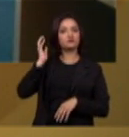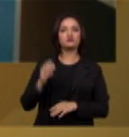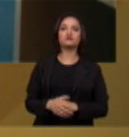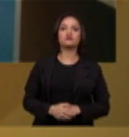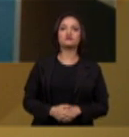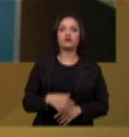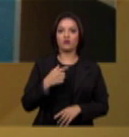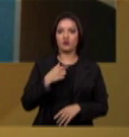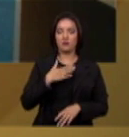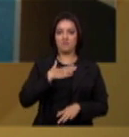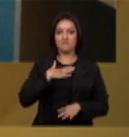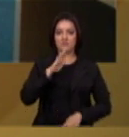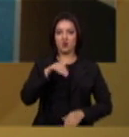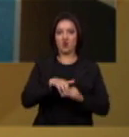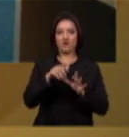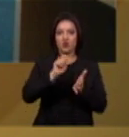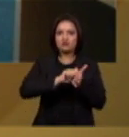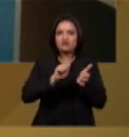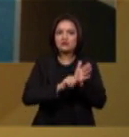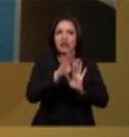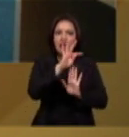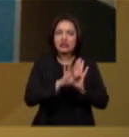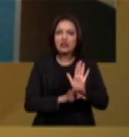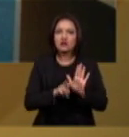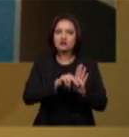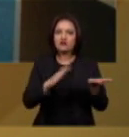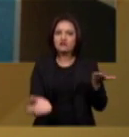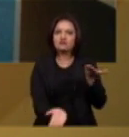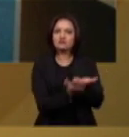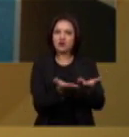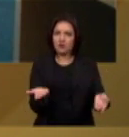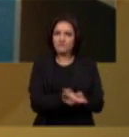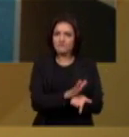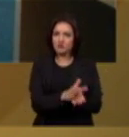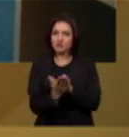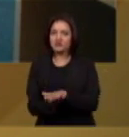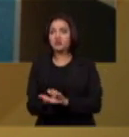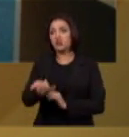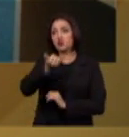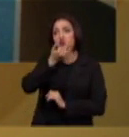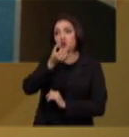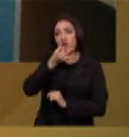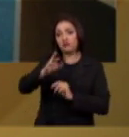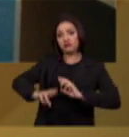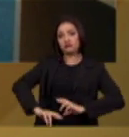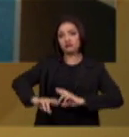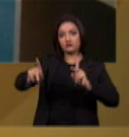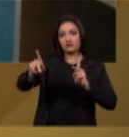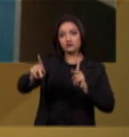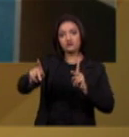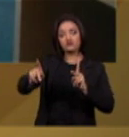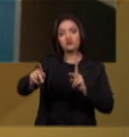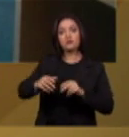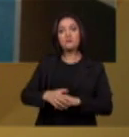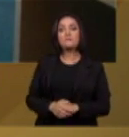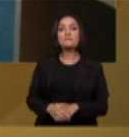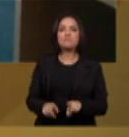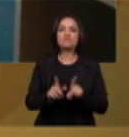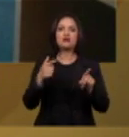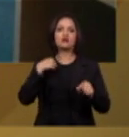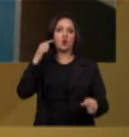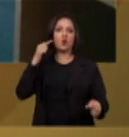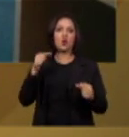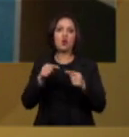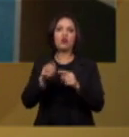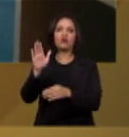contarei declaração de voto. Peço vênia às compreensões contrárias, especialmente ao ministro relator, para